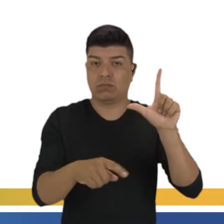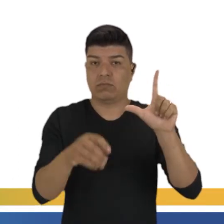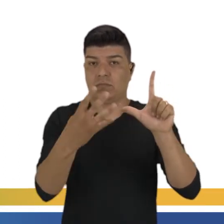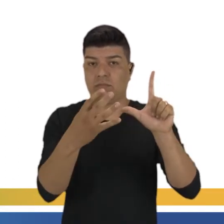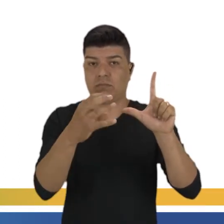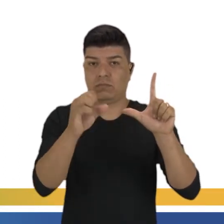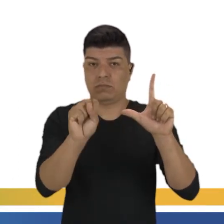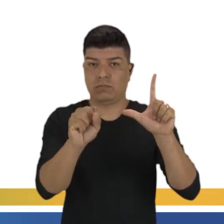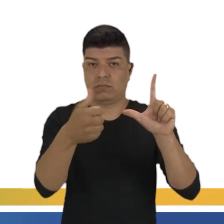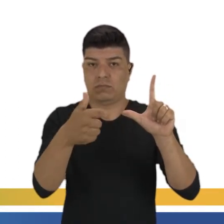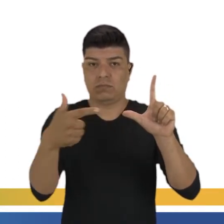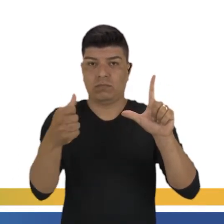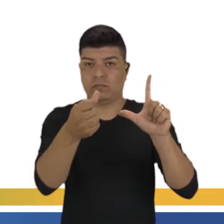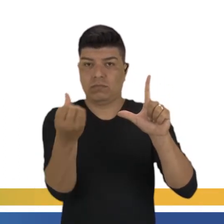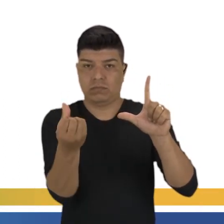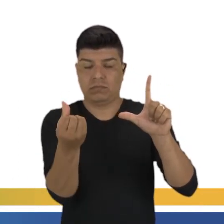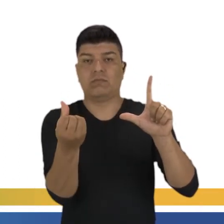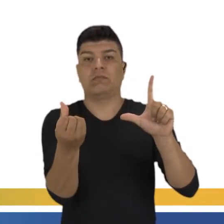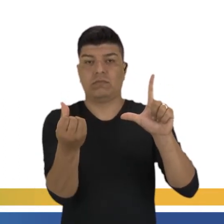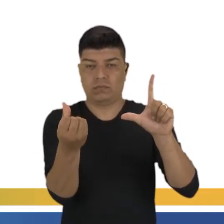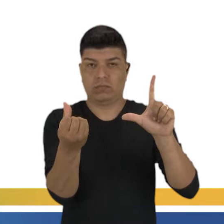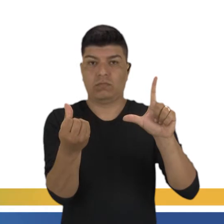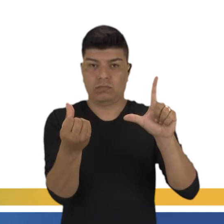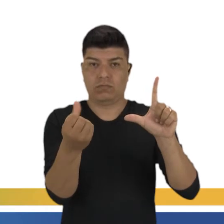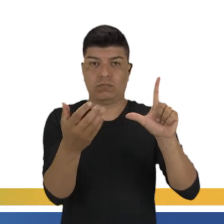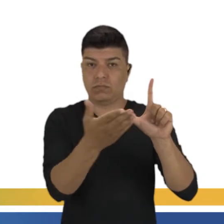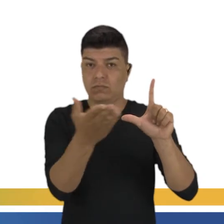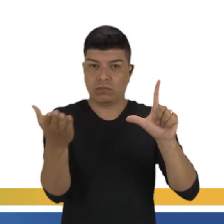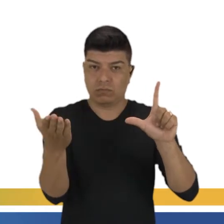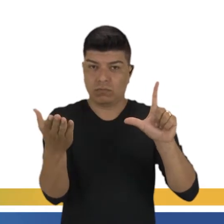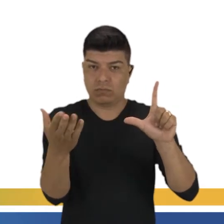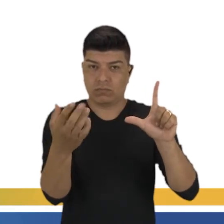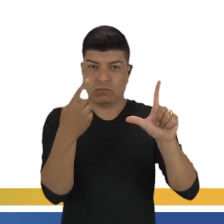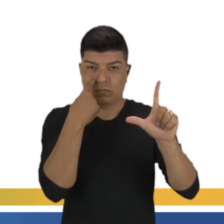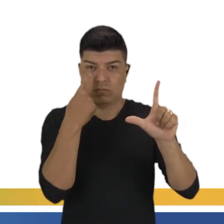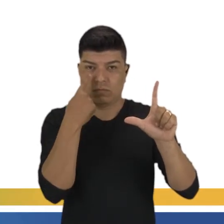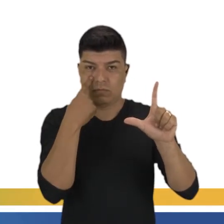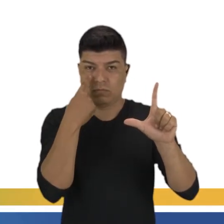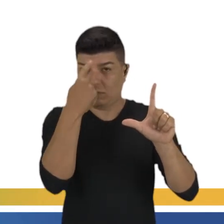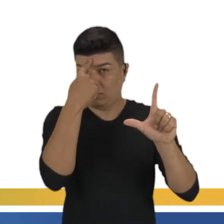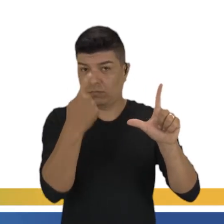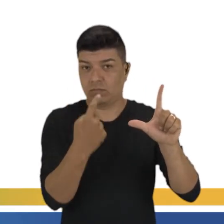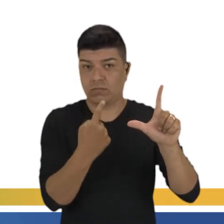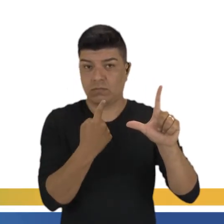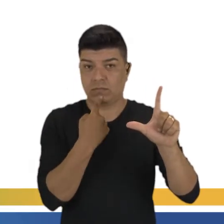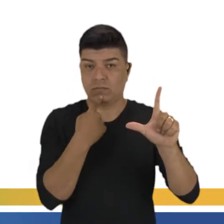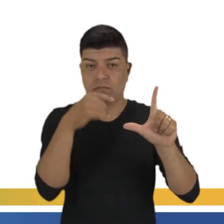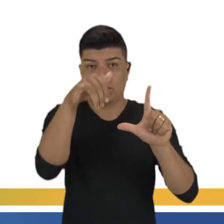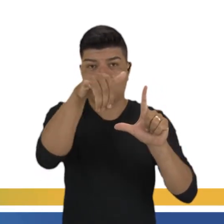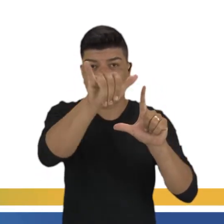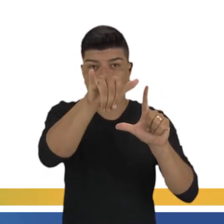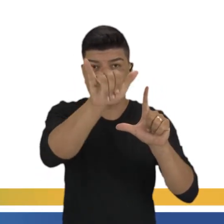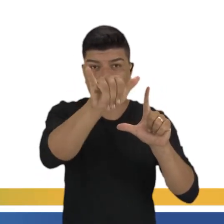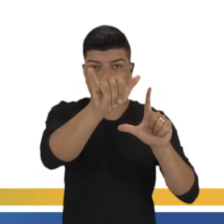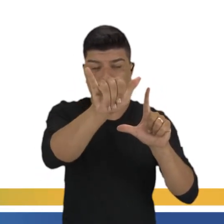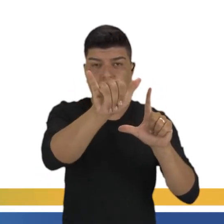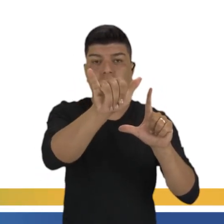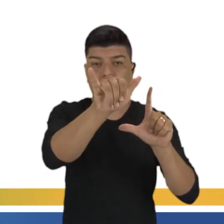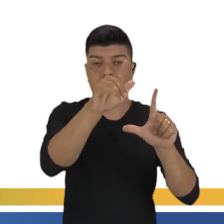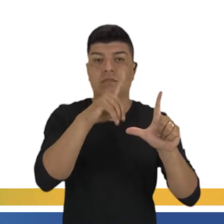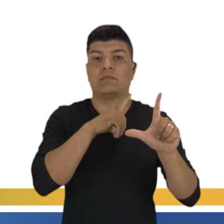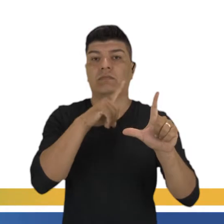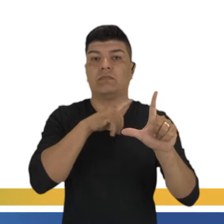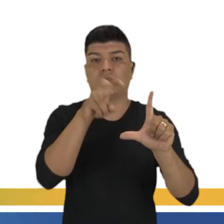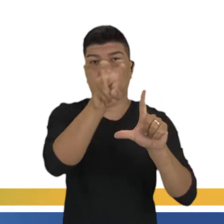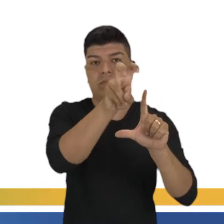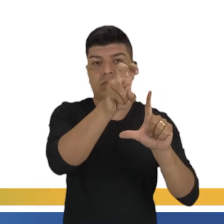8, 12 e 16, quando você observa a imagem no eixo dos y, nós temos